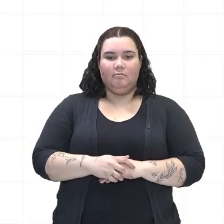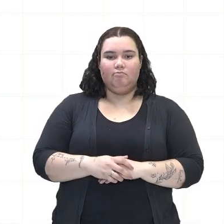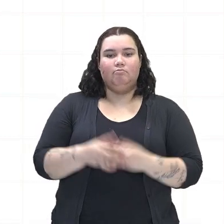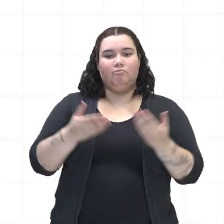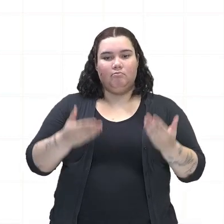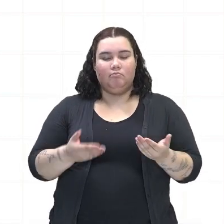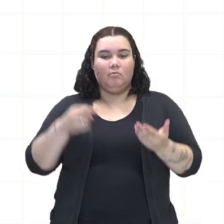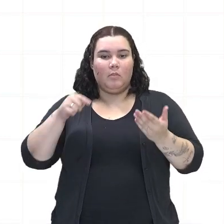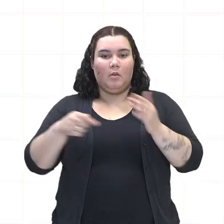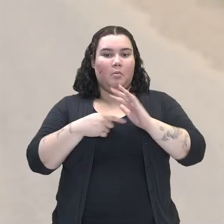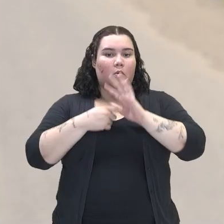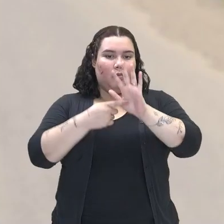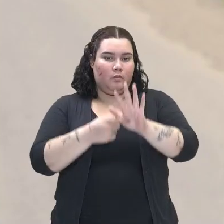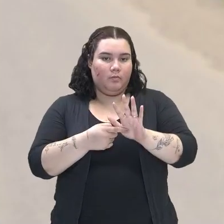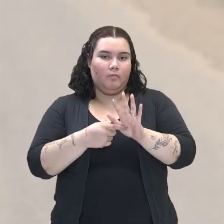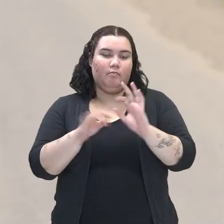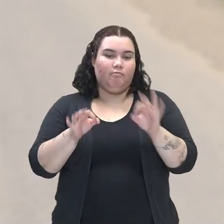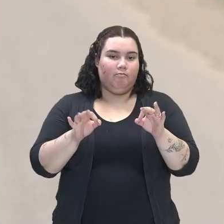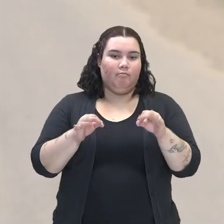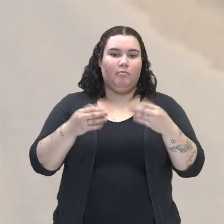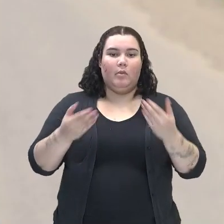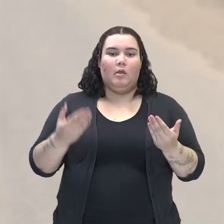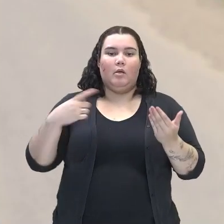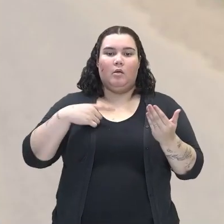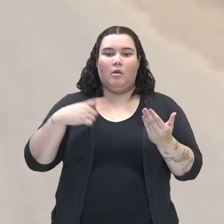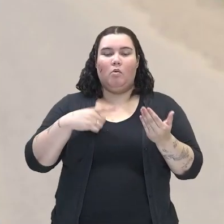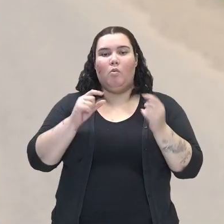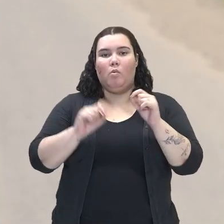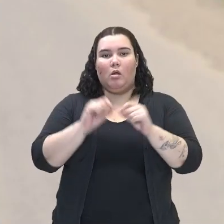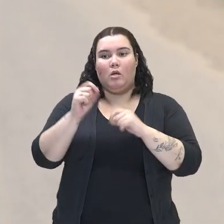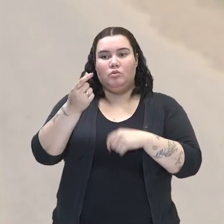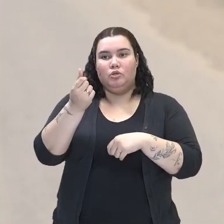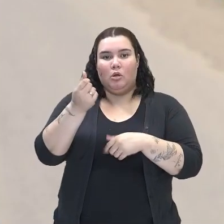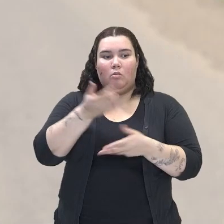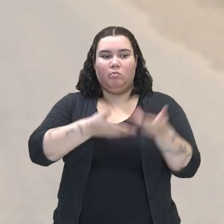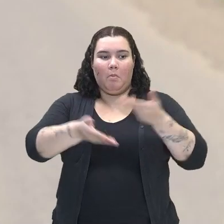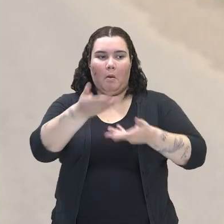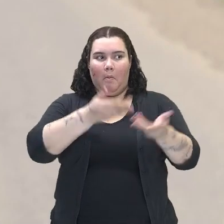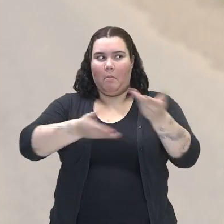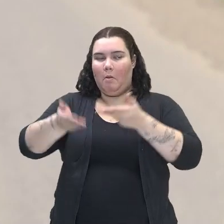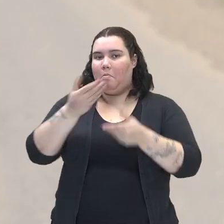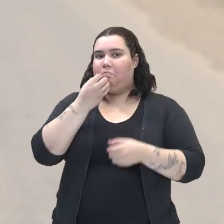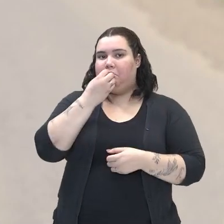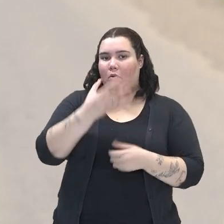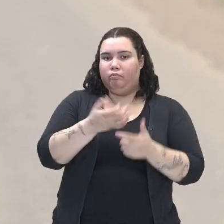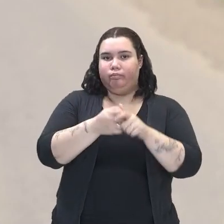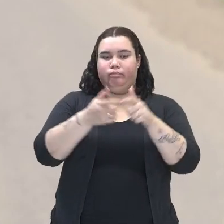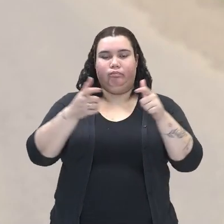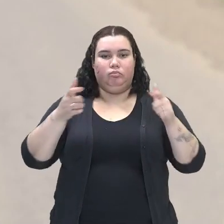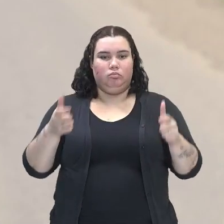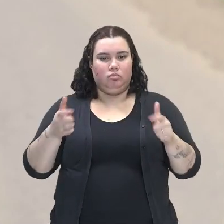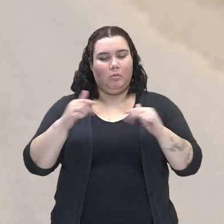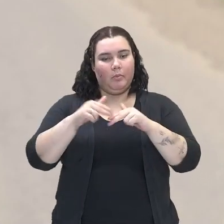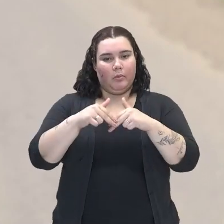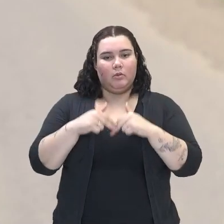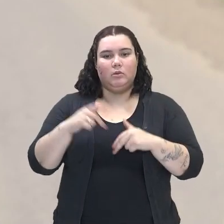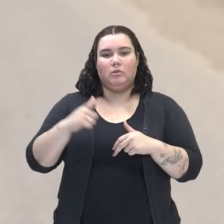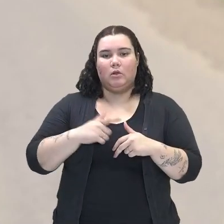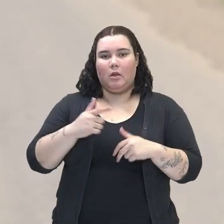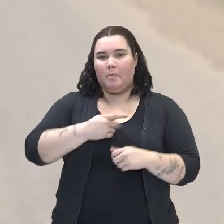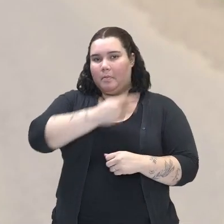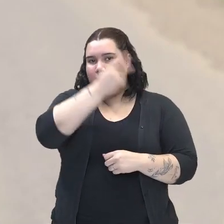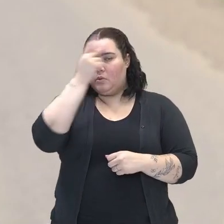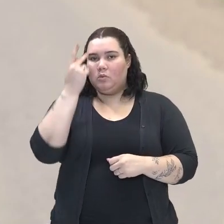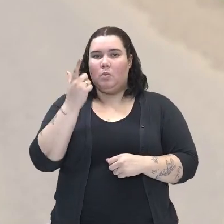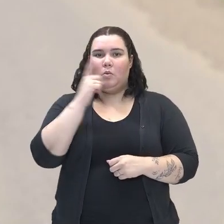vale, né, a gente tem ali um retorno financeiro muito grande, né? Então, por isso que tem muita gente enriquecendo